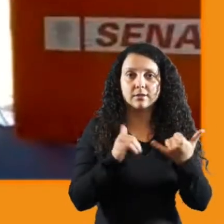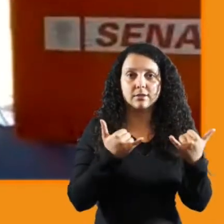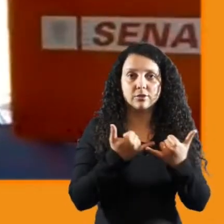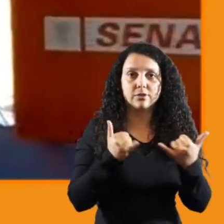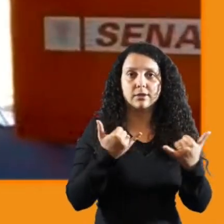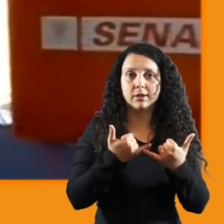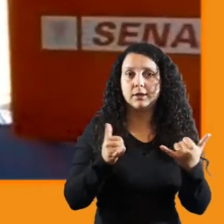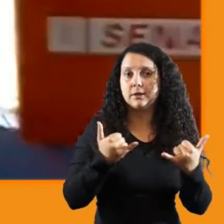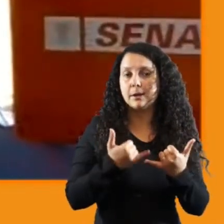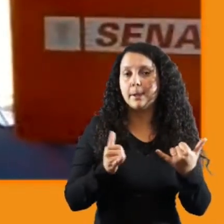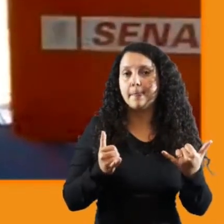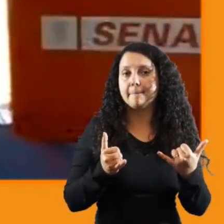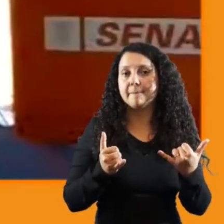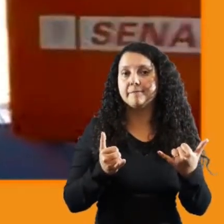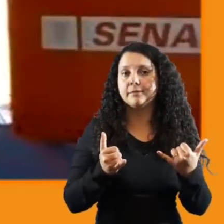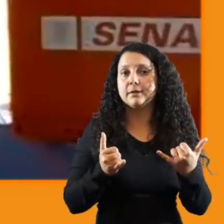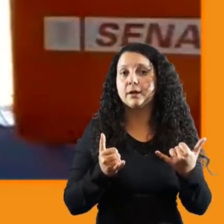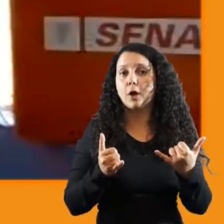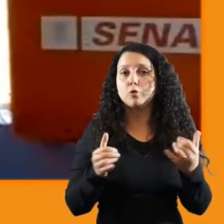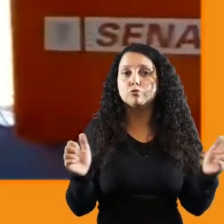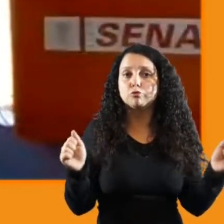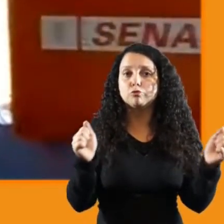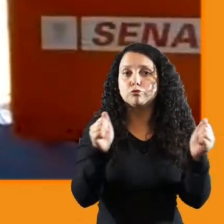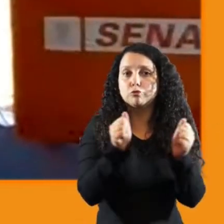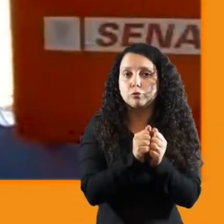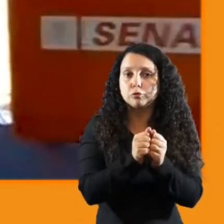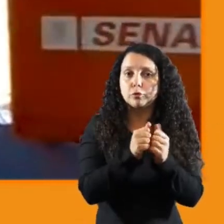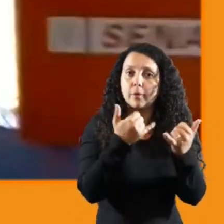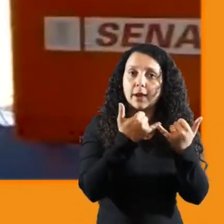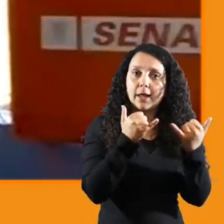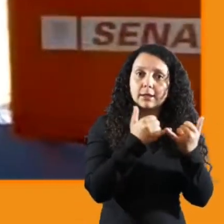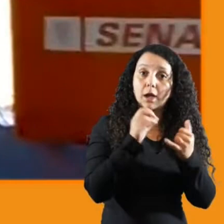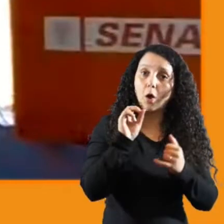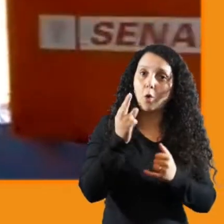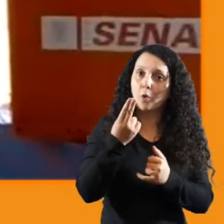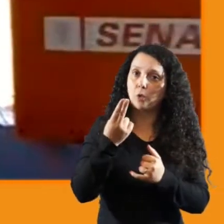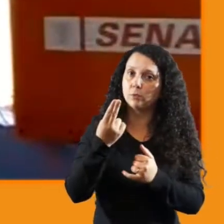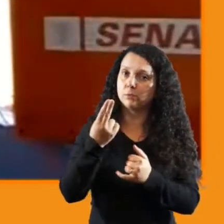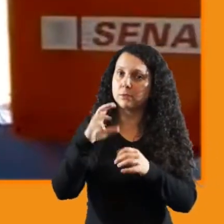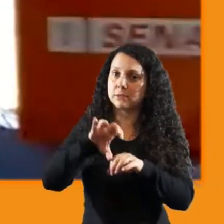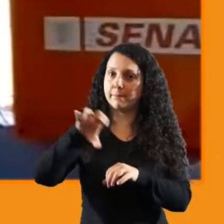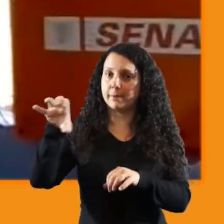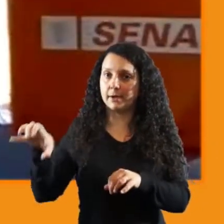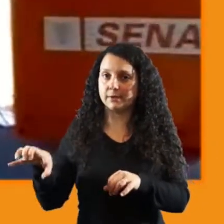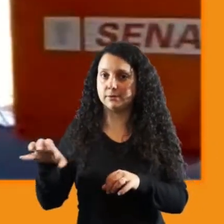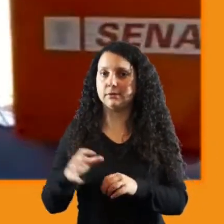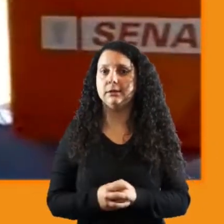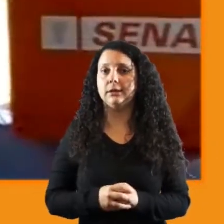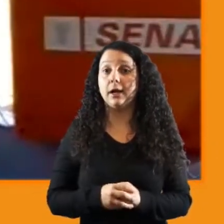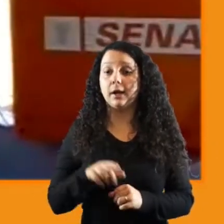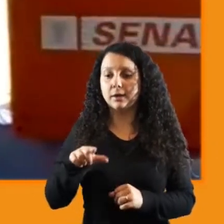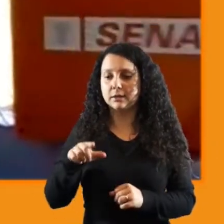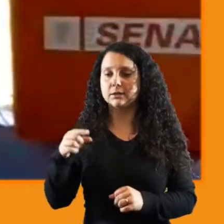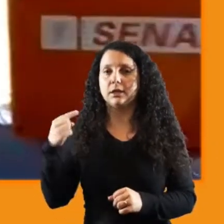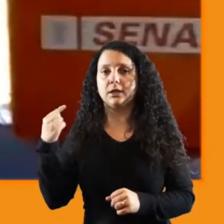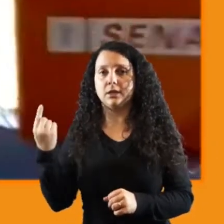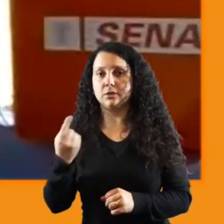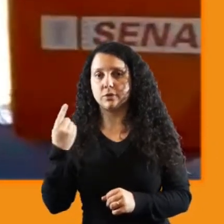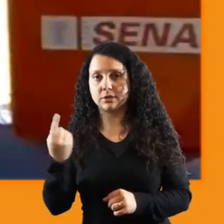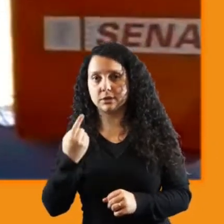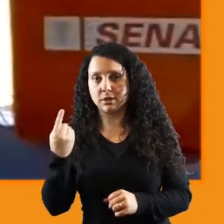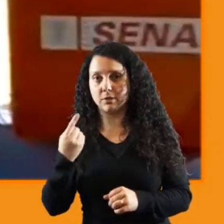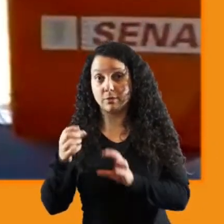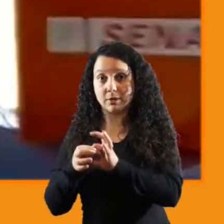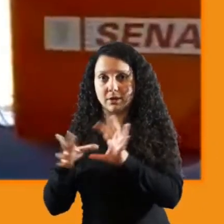ou desconectados da rede elétrica. Um exemplo é esse trabalho que nós fizemos aqui, um sistema isolado autônomo. Já